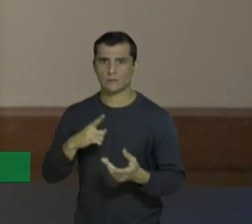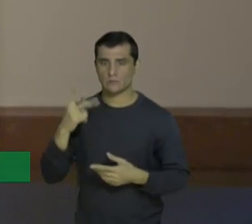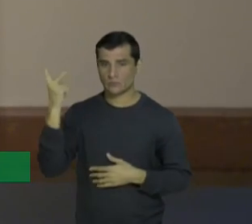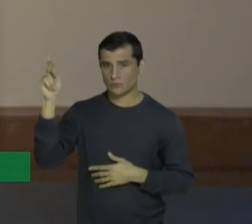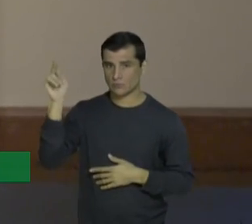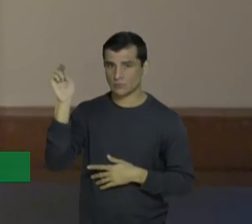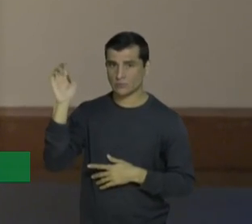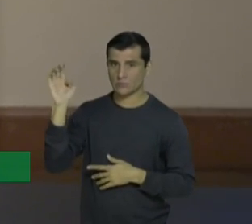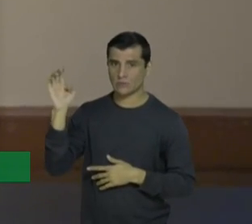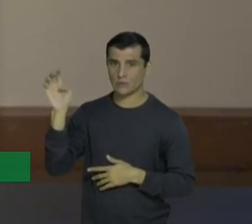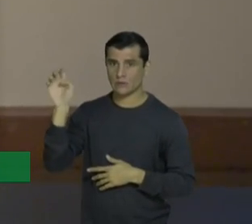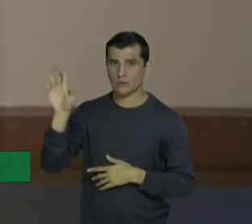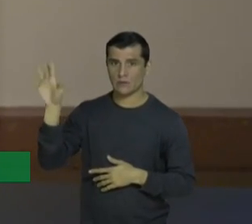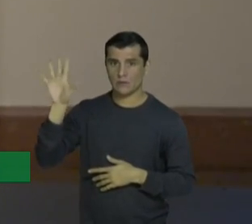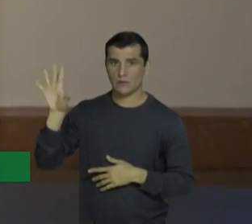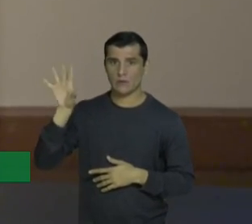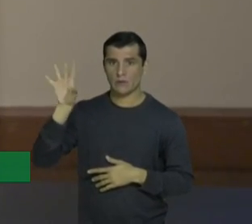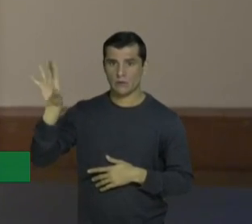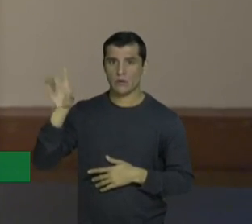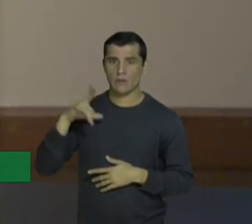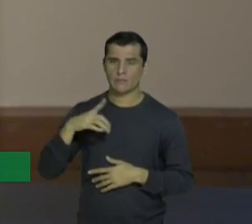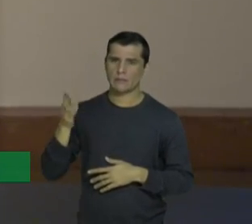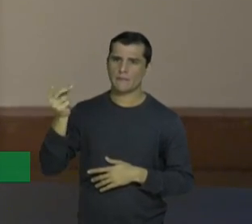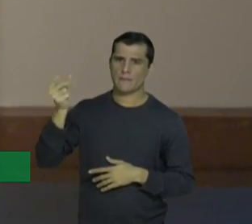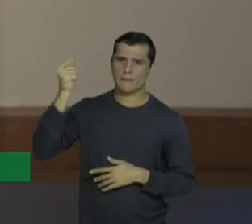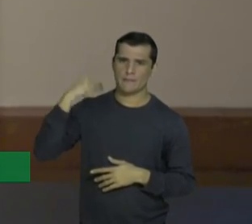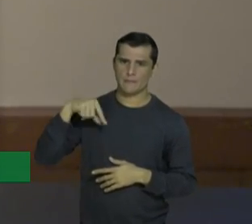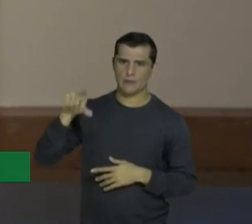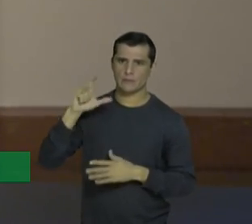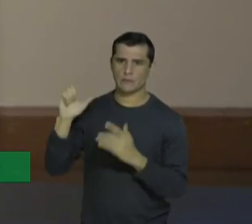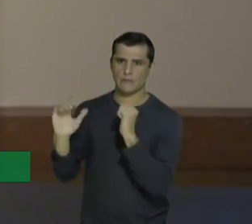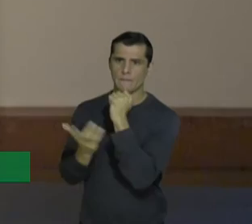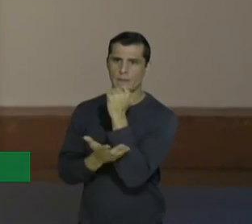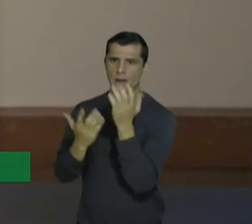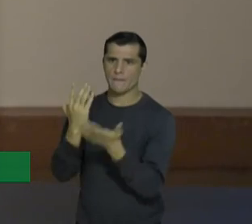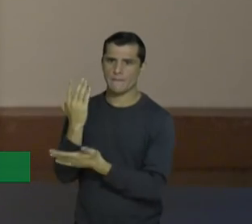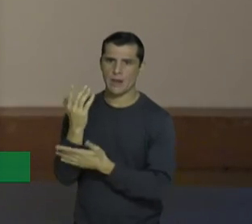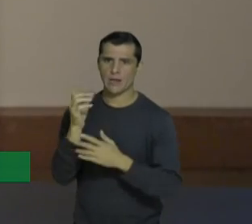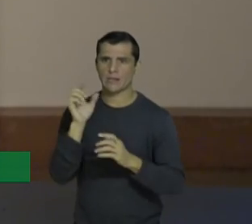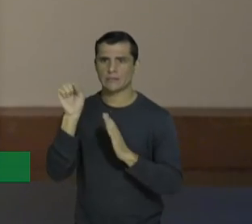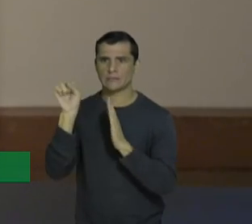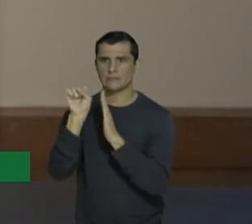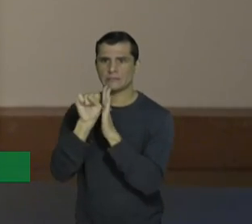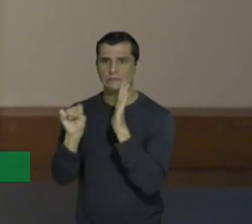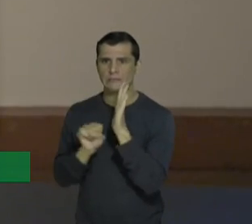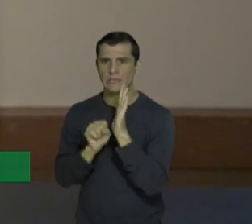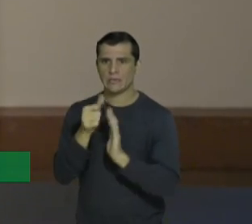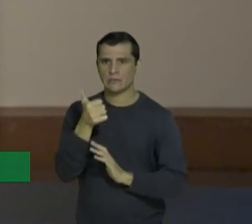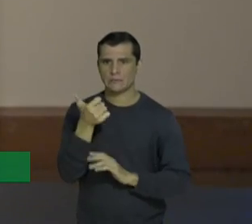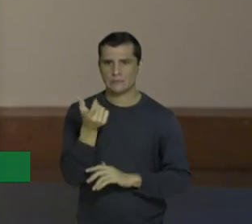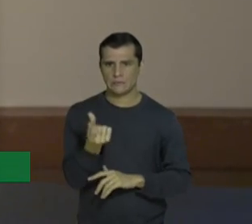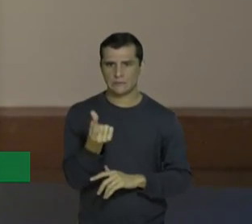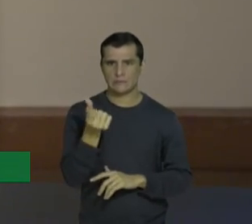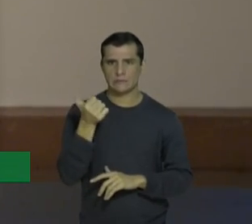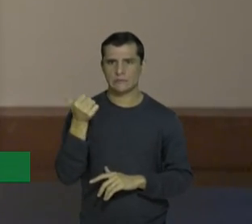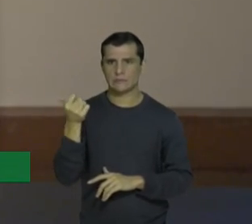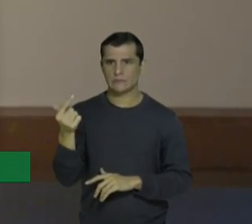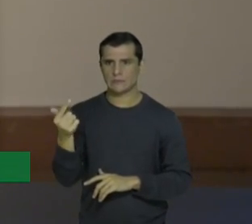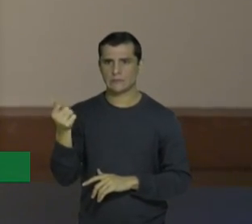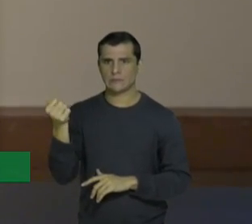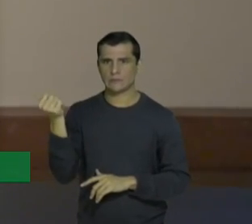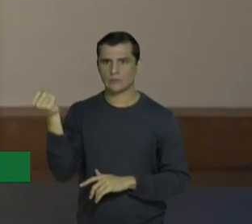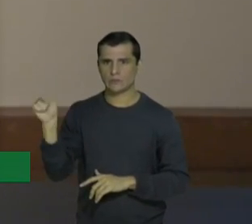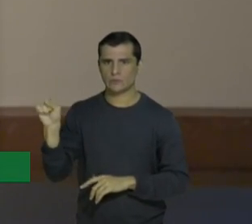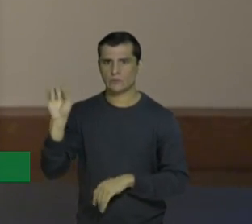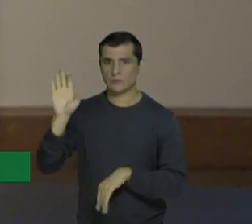nativas dos países europeus foram de fato matadas Principalmente nos séculos 16 1 18i para construir dependendo do